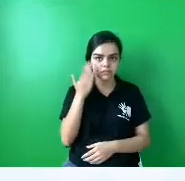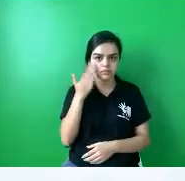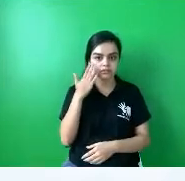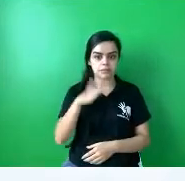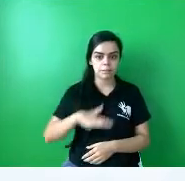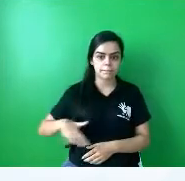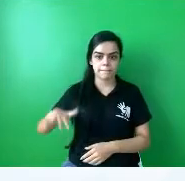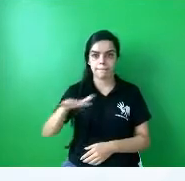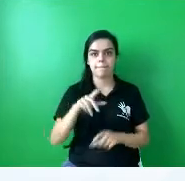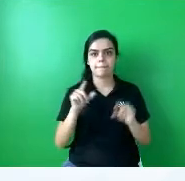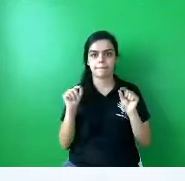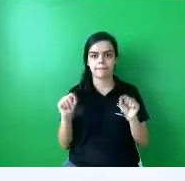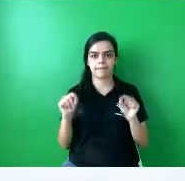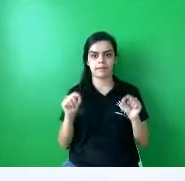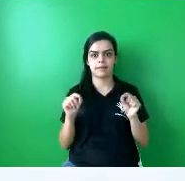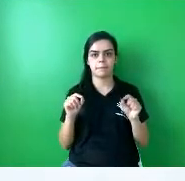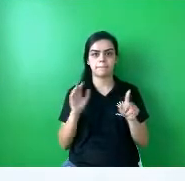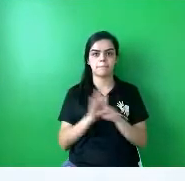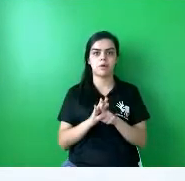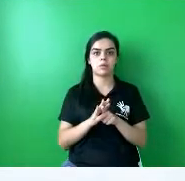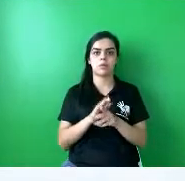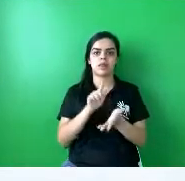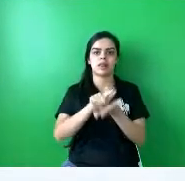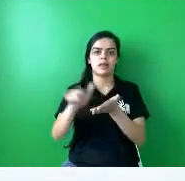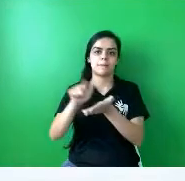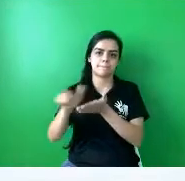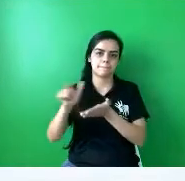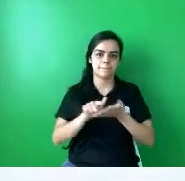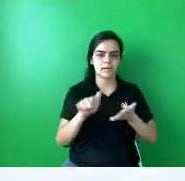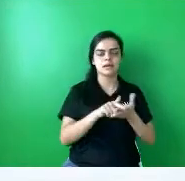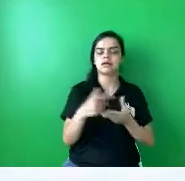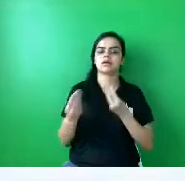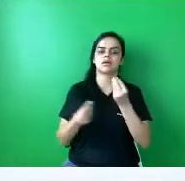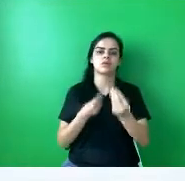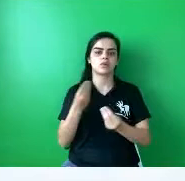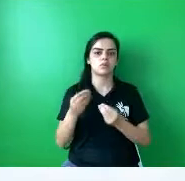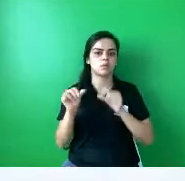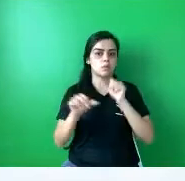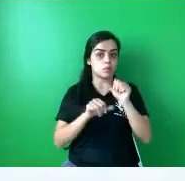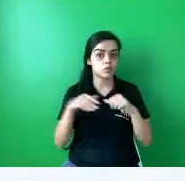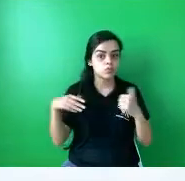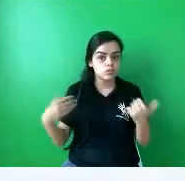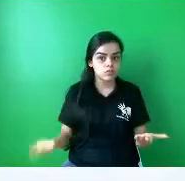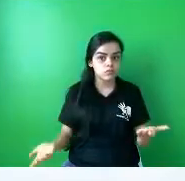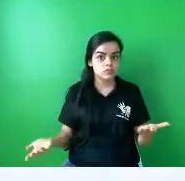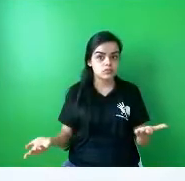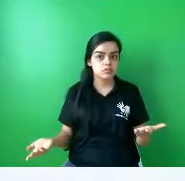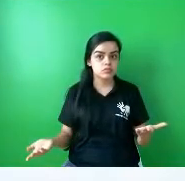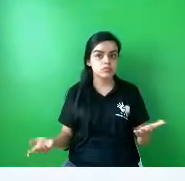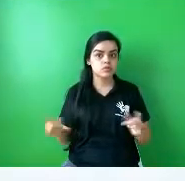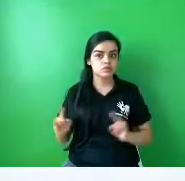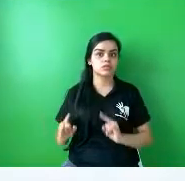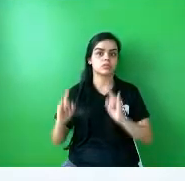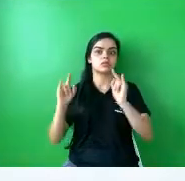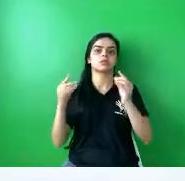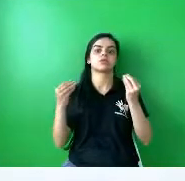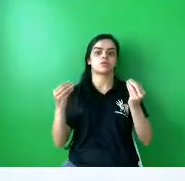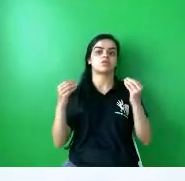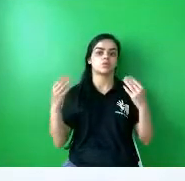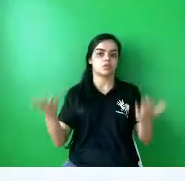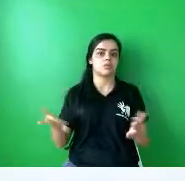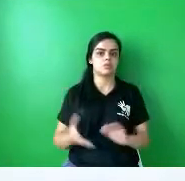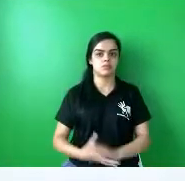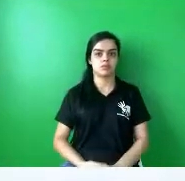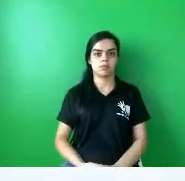parte de sanitização, né? A parte de higiene, o que mudou nos nossos apartamentos em relação